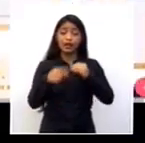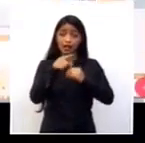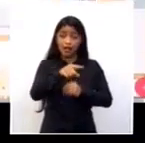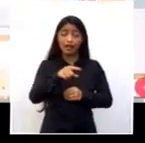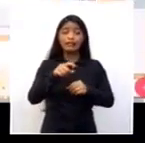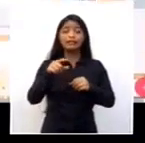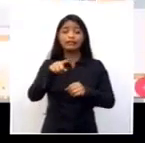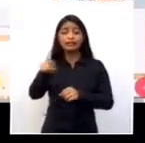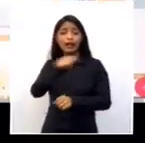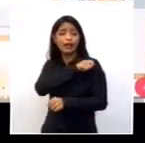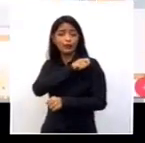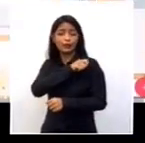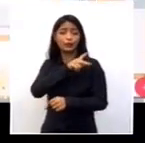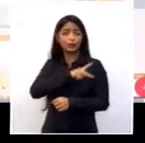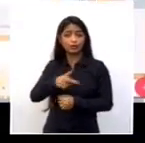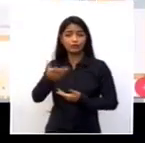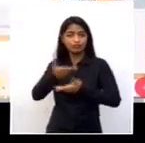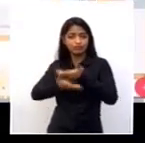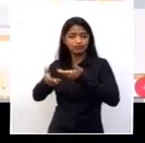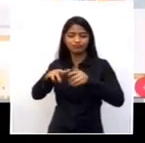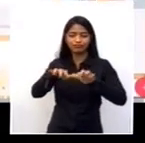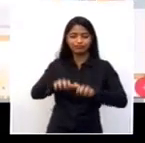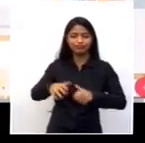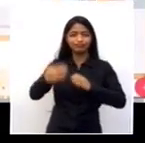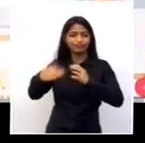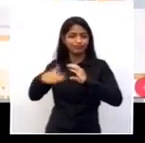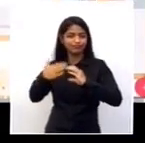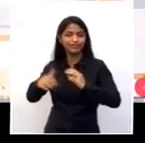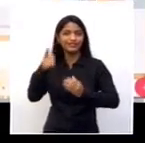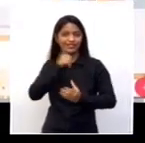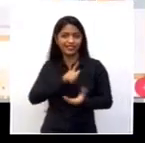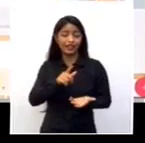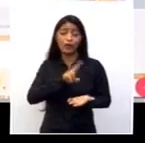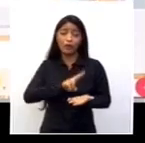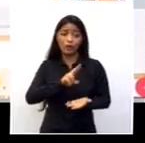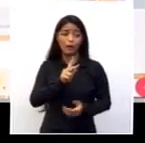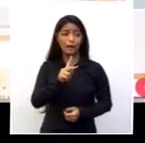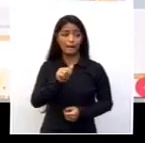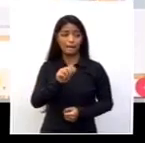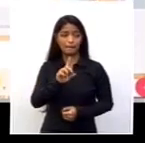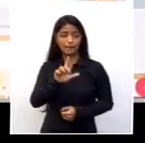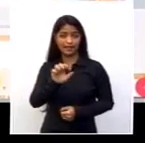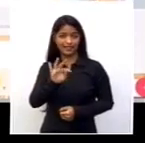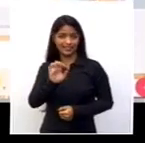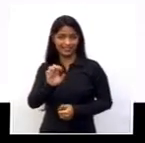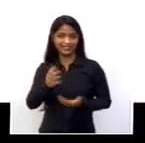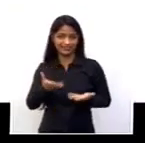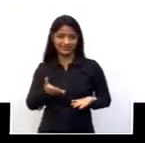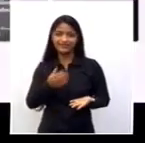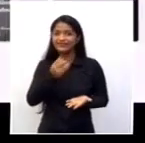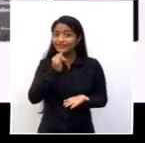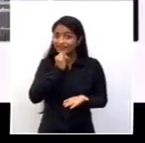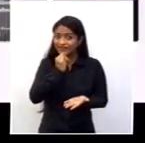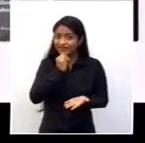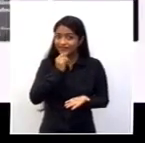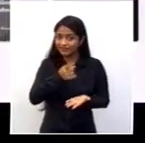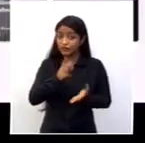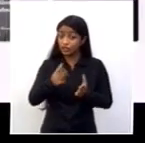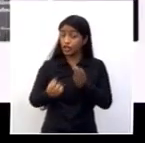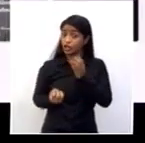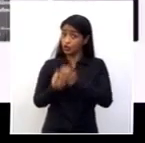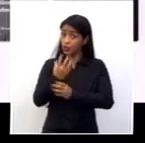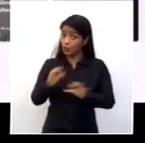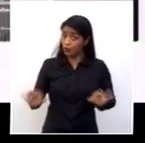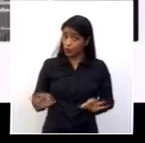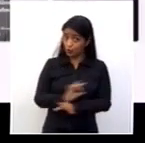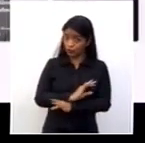Então, utilizando o Padlet, a gente desenvolveu uma aula muito interessante a respeito desse tema. Esse é um exemplo de um mural já criado.